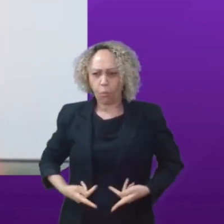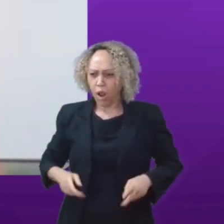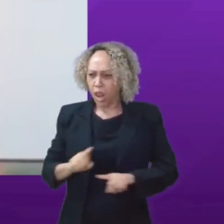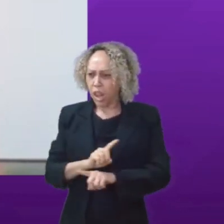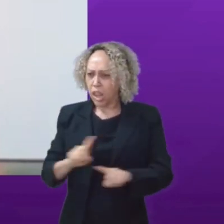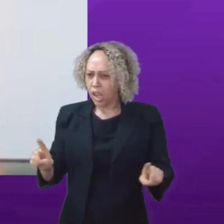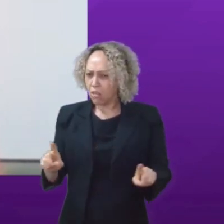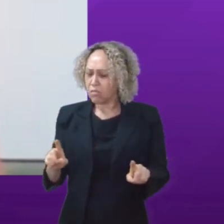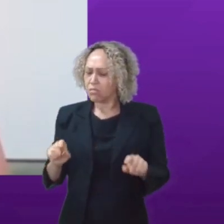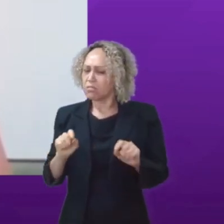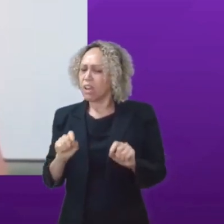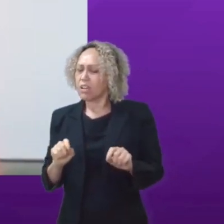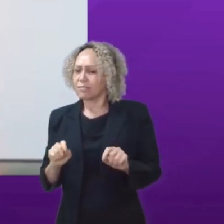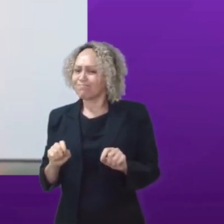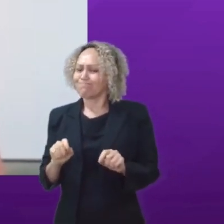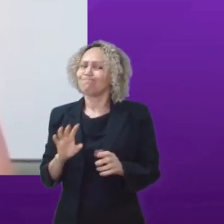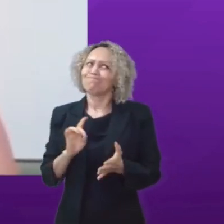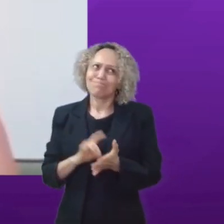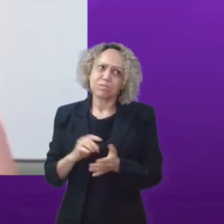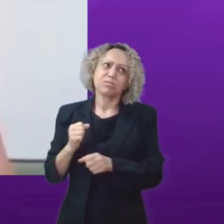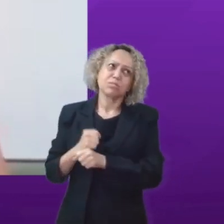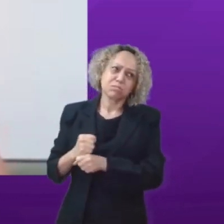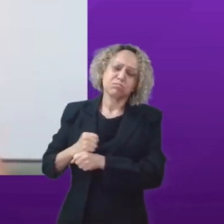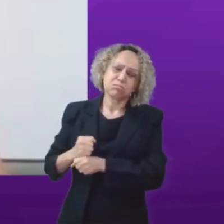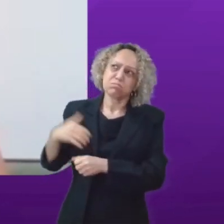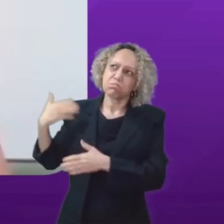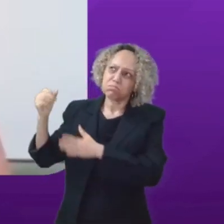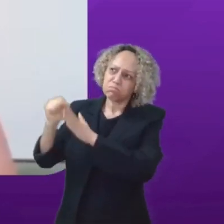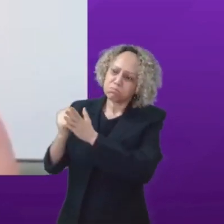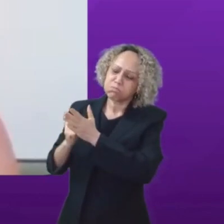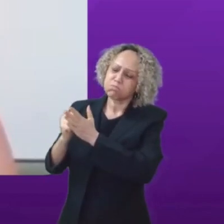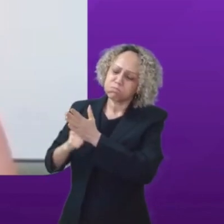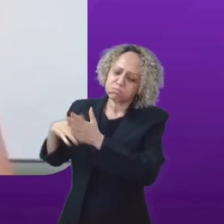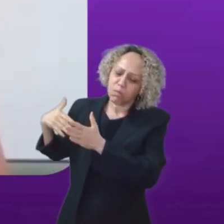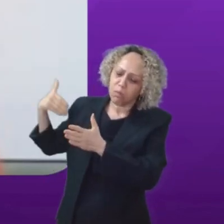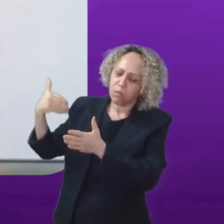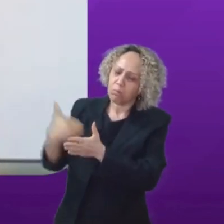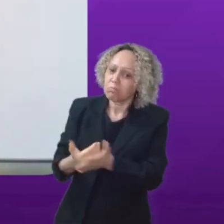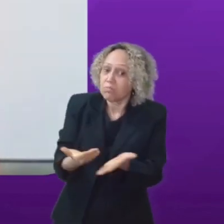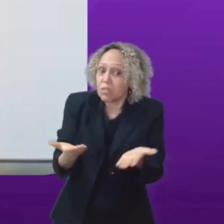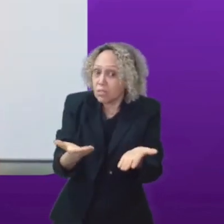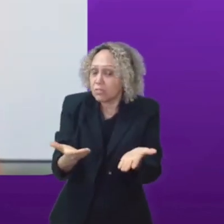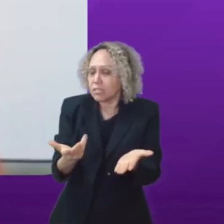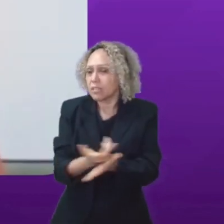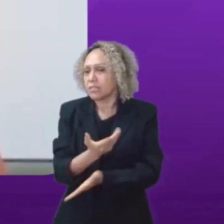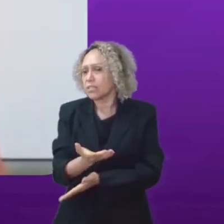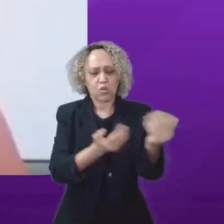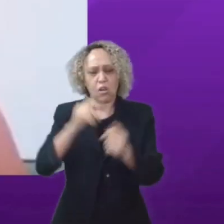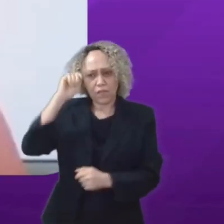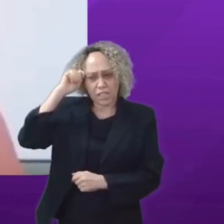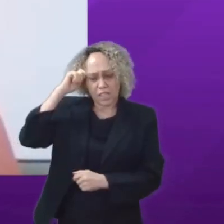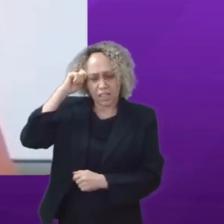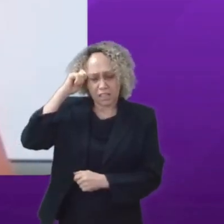realidade dada. E por muitos anos, por vários séculos, foi construído assim. Isso tem uma marca nos dias de